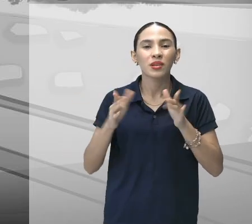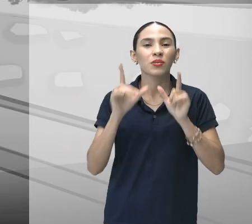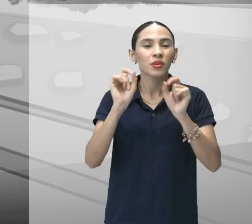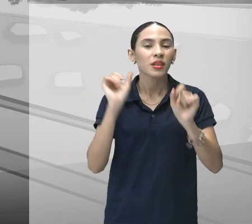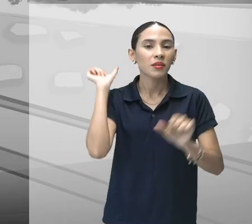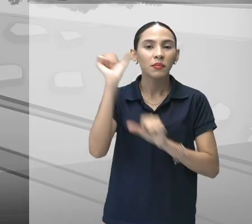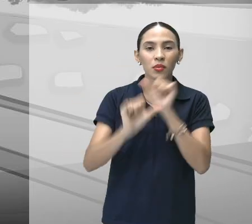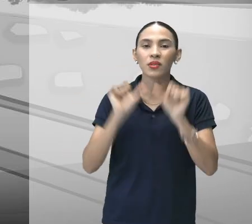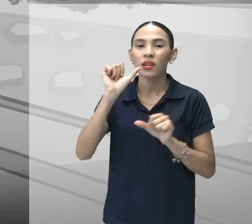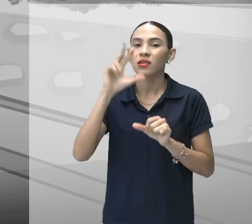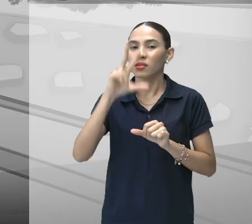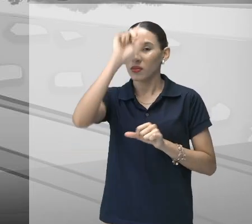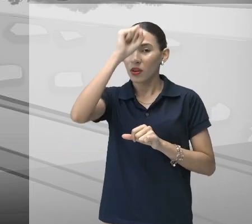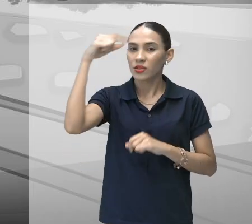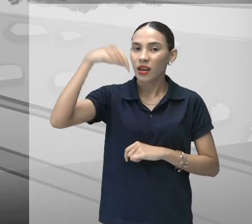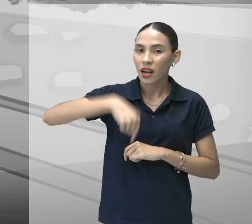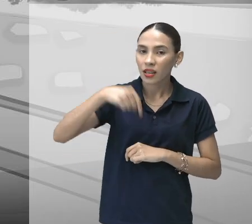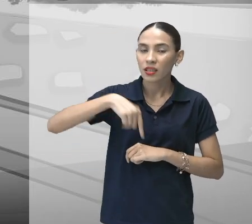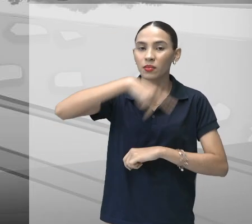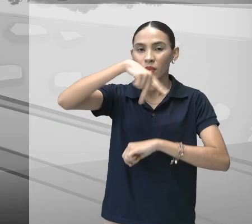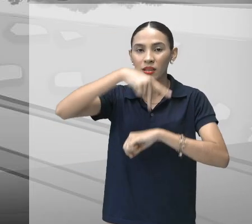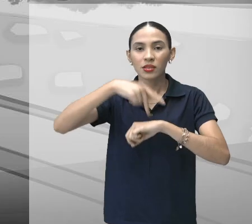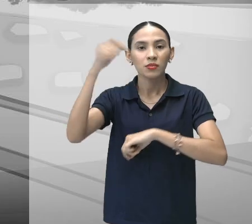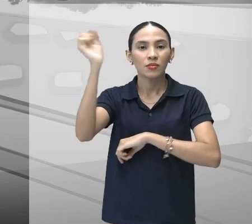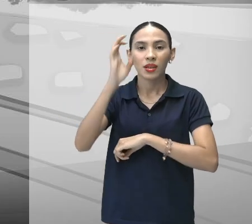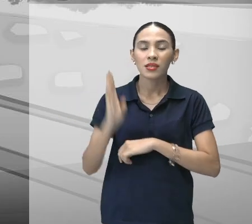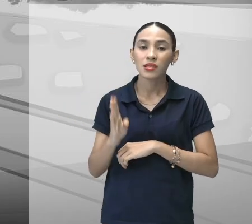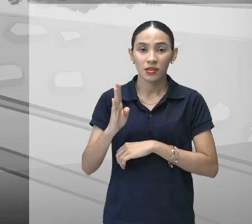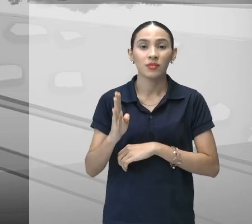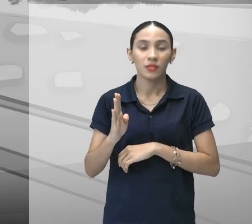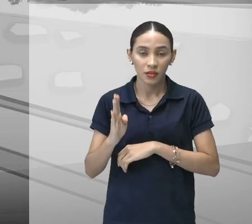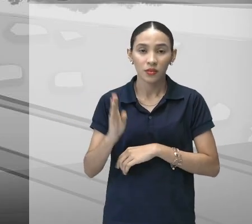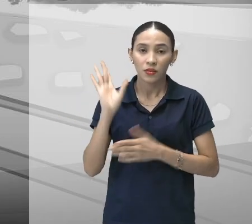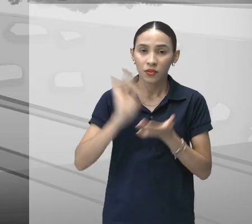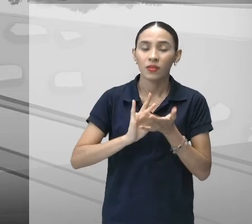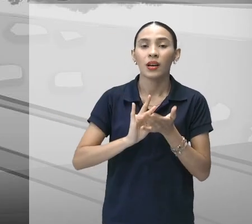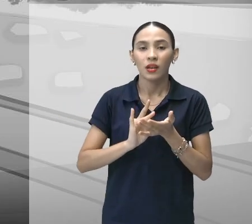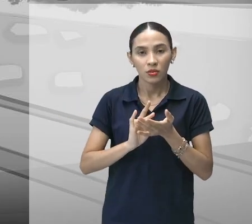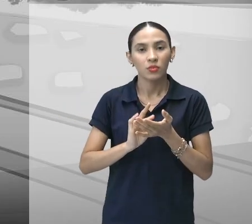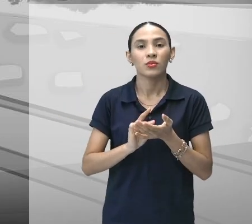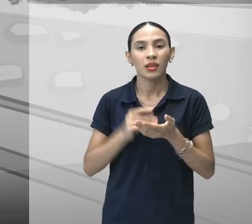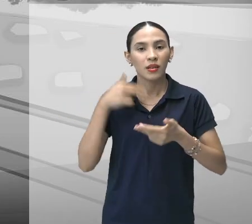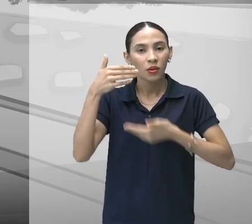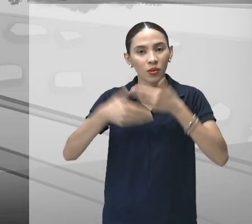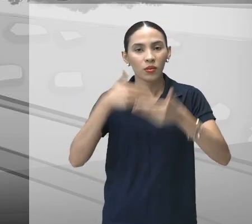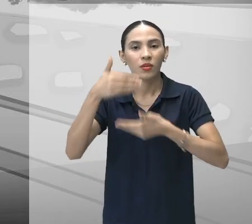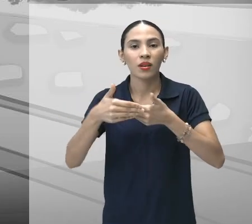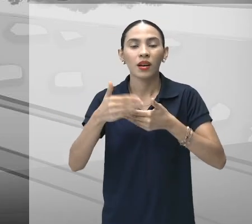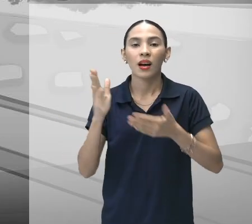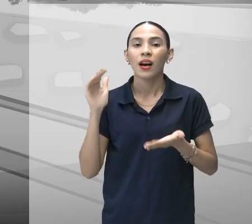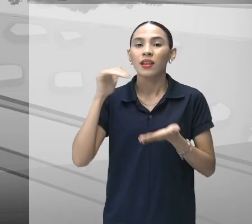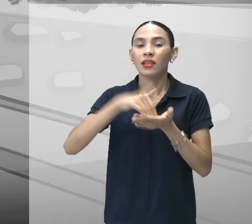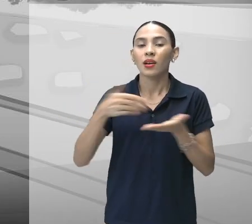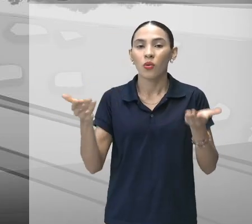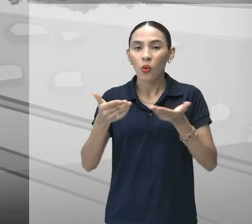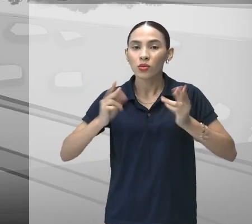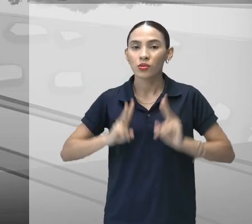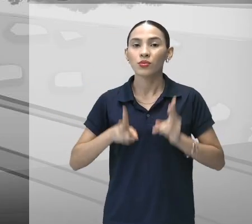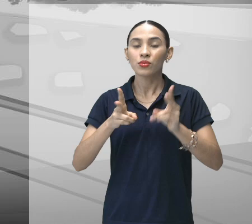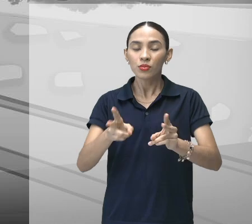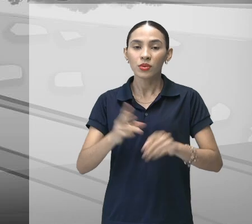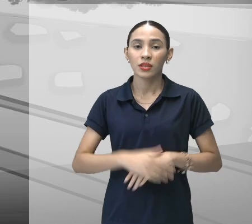grandes transformações aqui para o nosso país, para o Brasil, que, de certa forma, se perpetuam até os dias